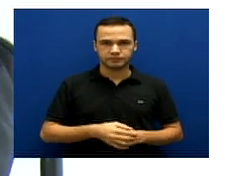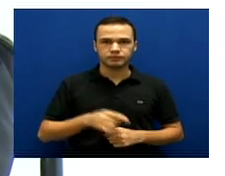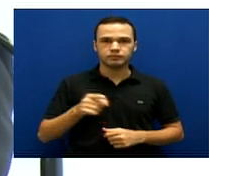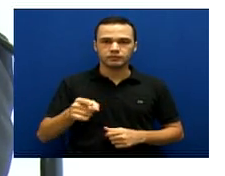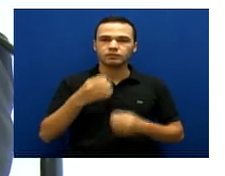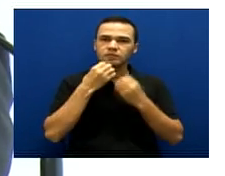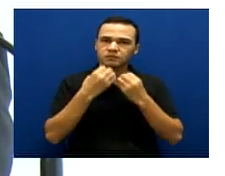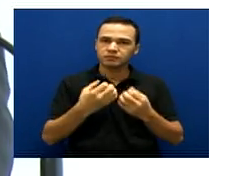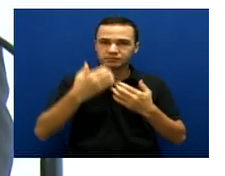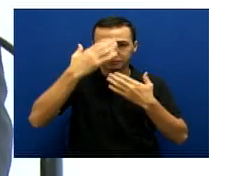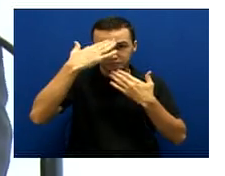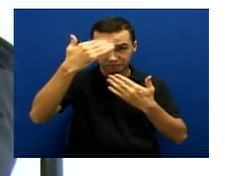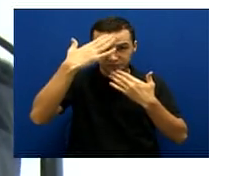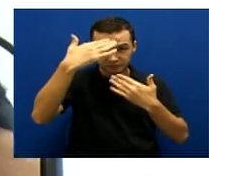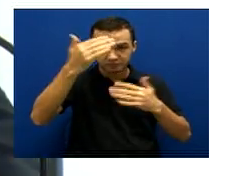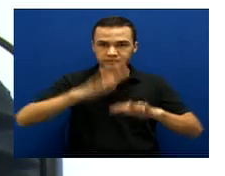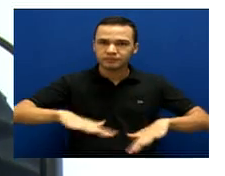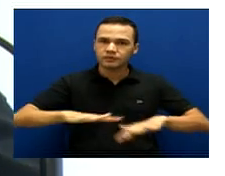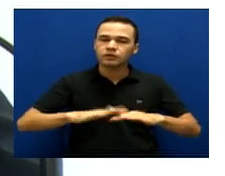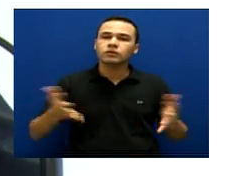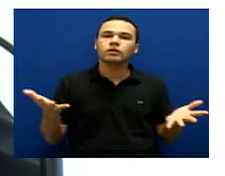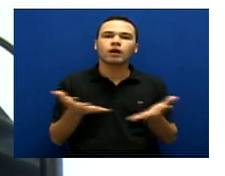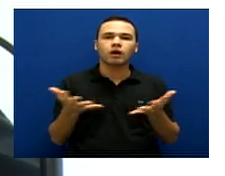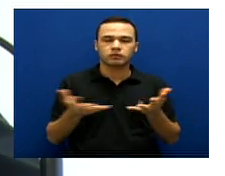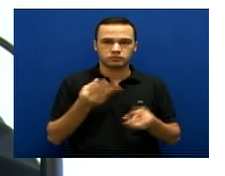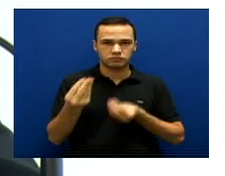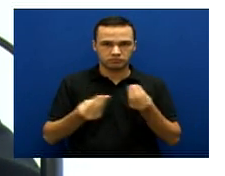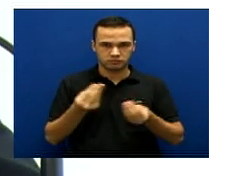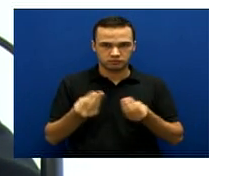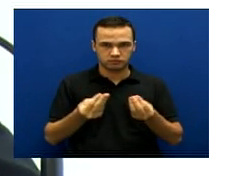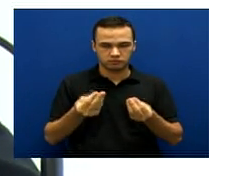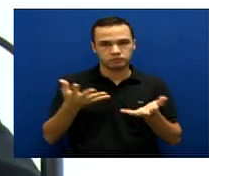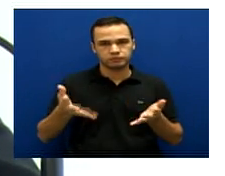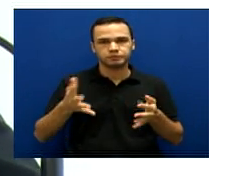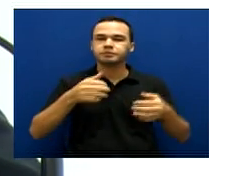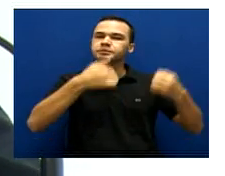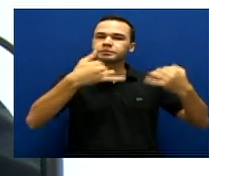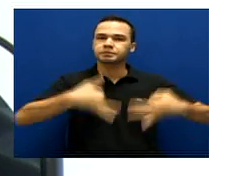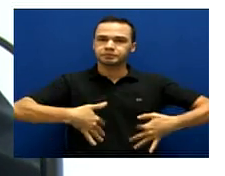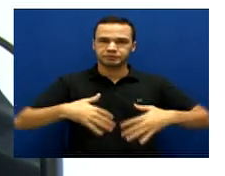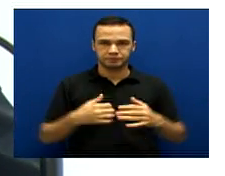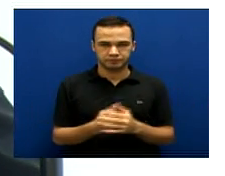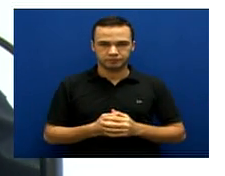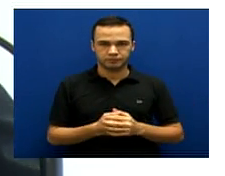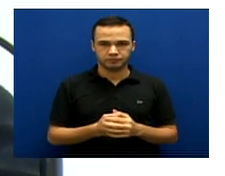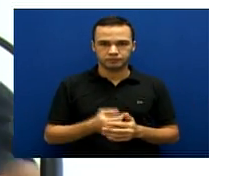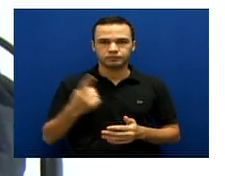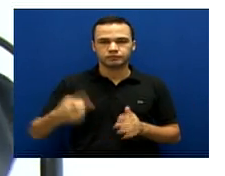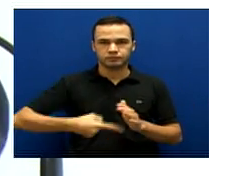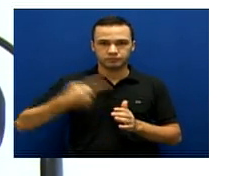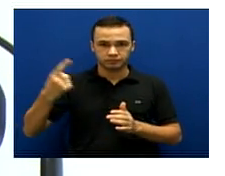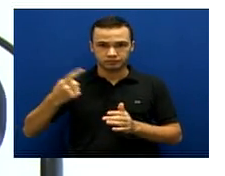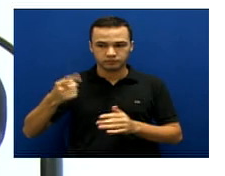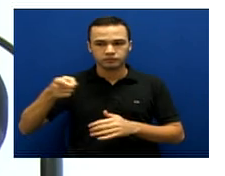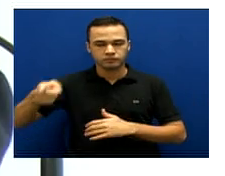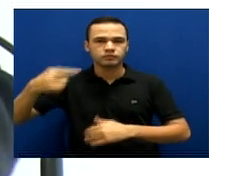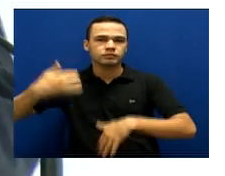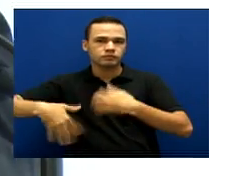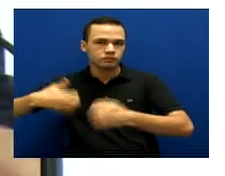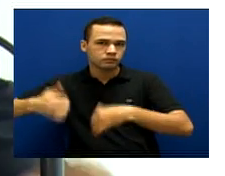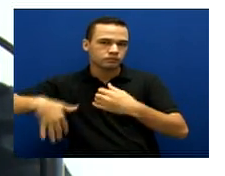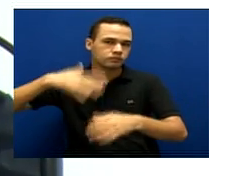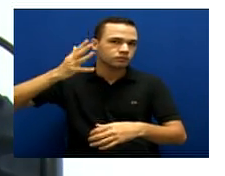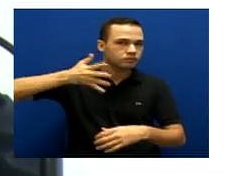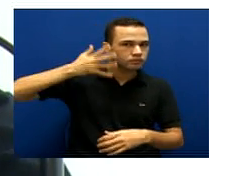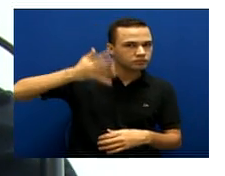todos muito obrigado obrigado a dinâmica desta audiência ocorrerá da seguinte forma inicialmente será realizada a apresentação dos